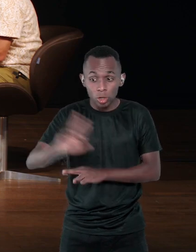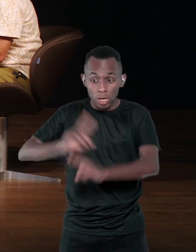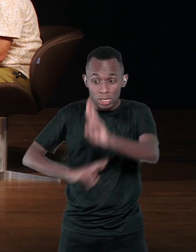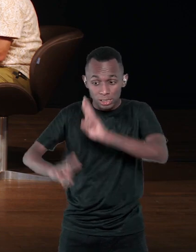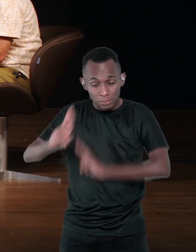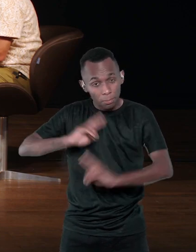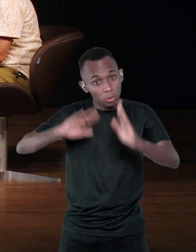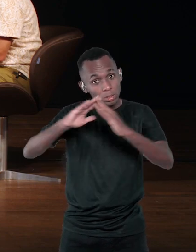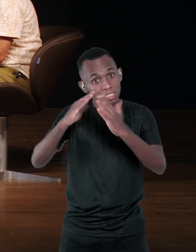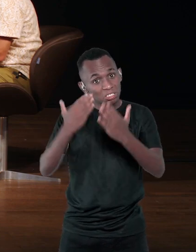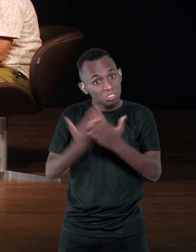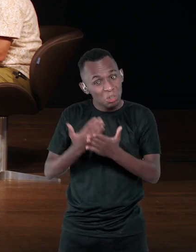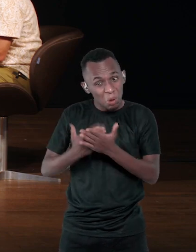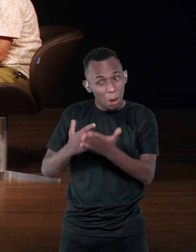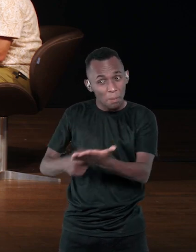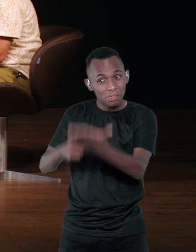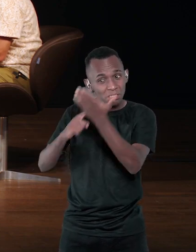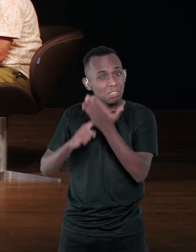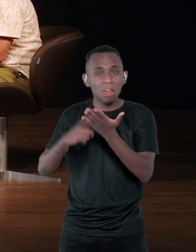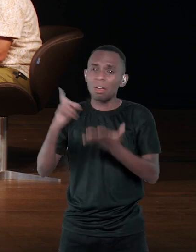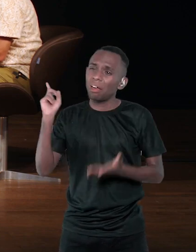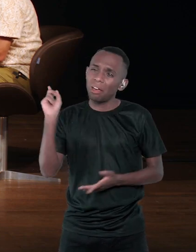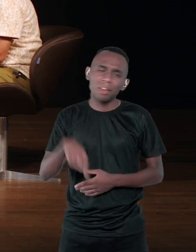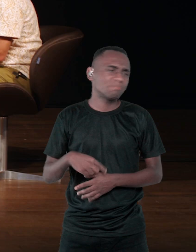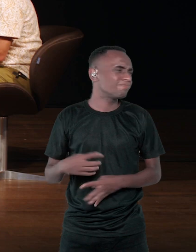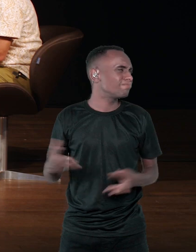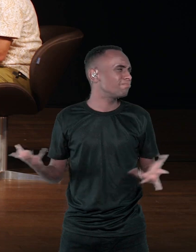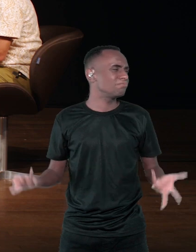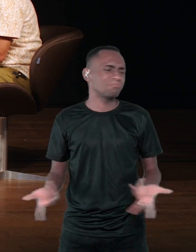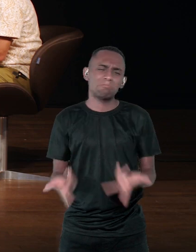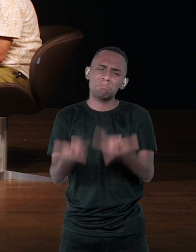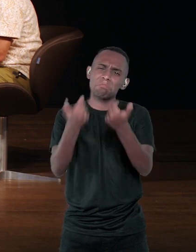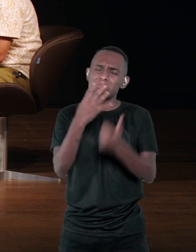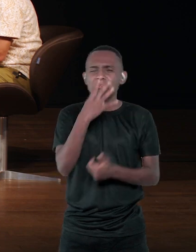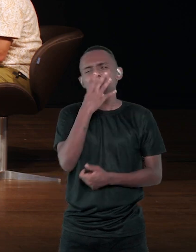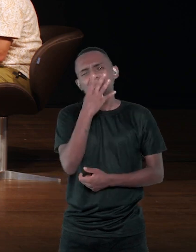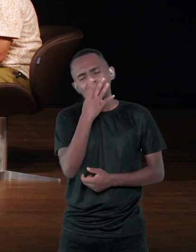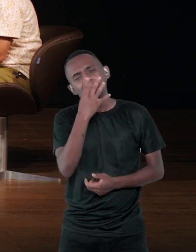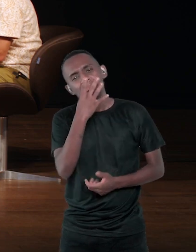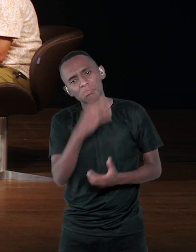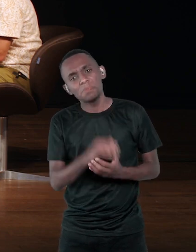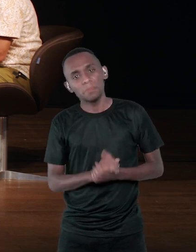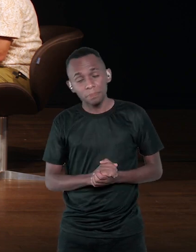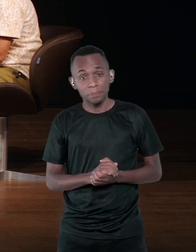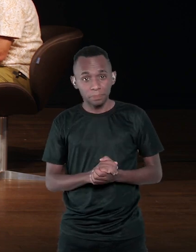escolas estão produzindo é impressionante. É muito impressionante. A saída hoje lá do